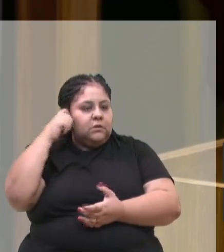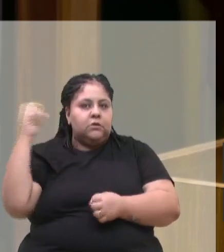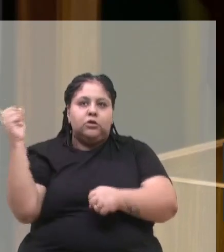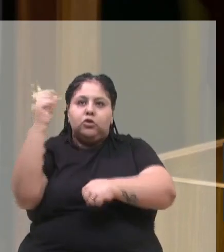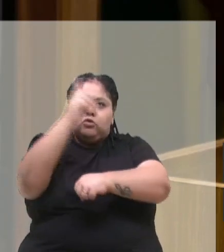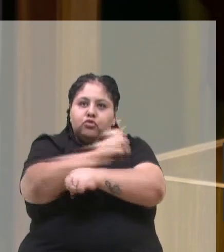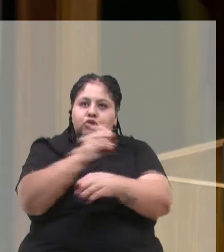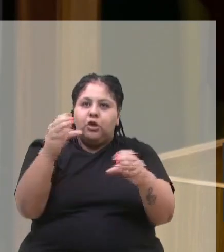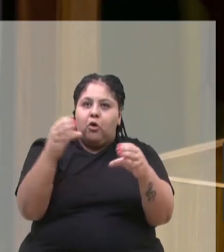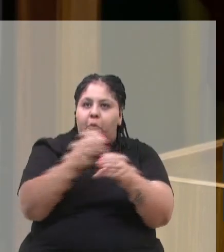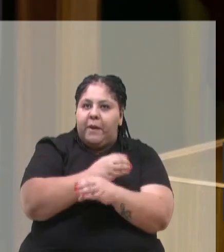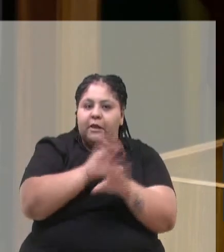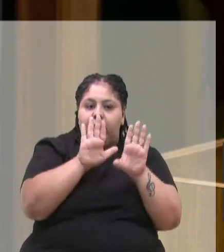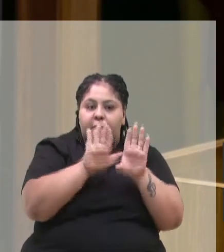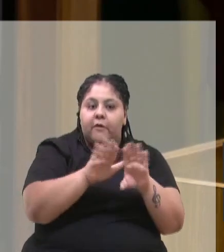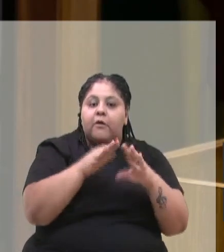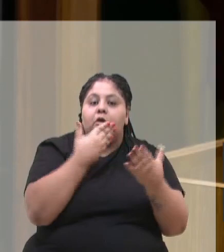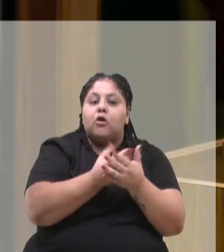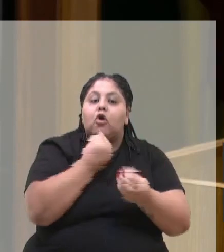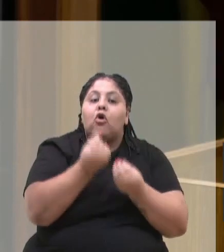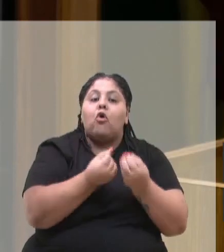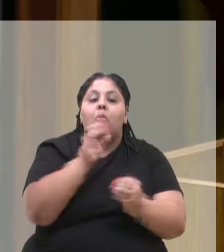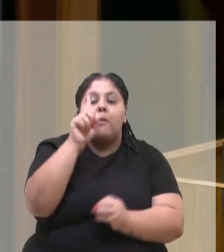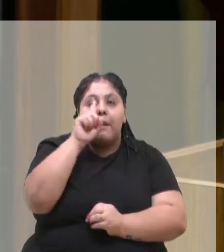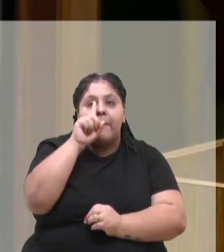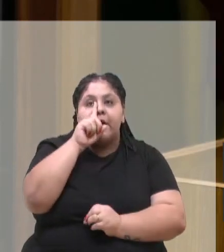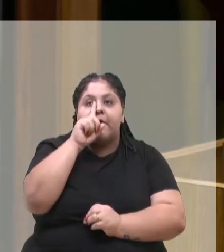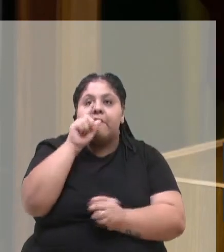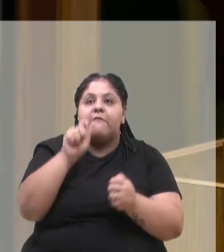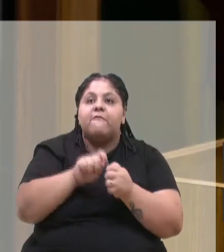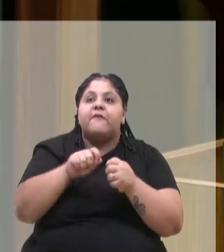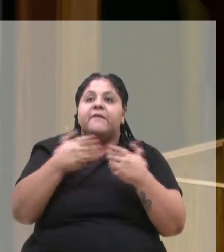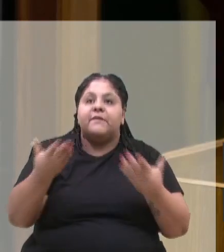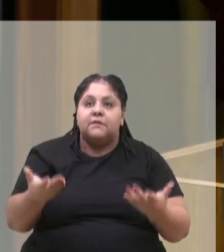essas crianças. E aí, como é que essa mãe faz?